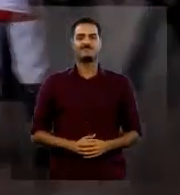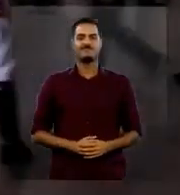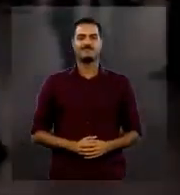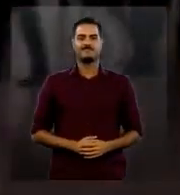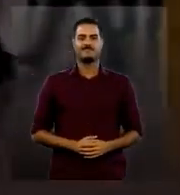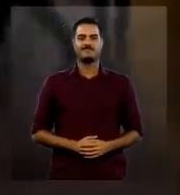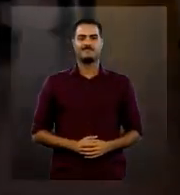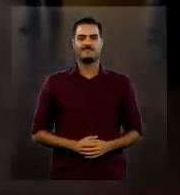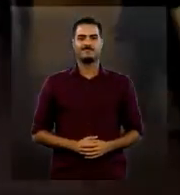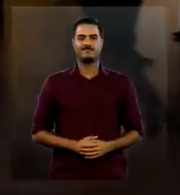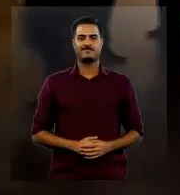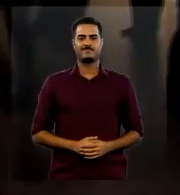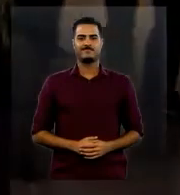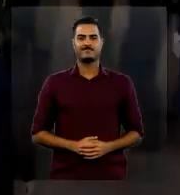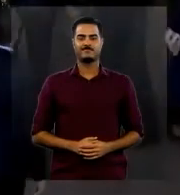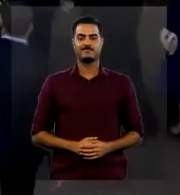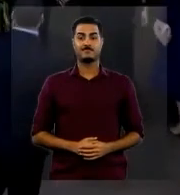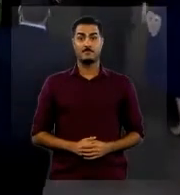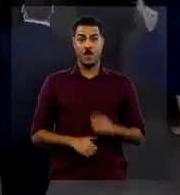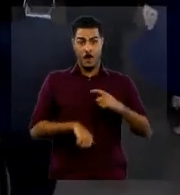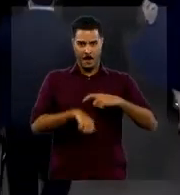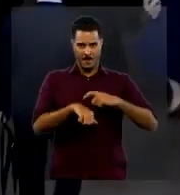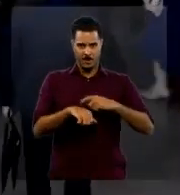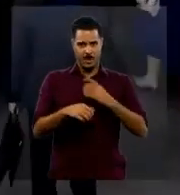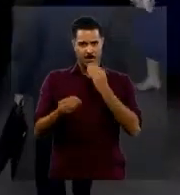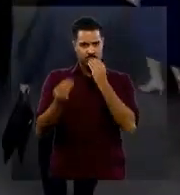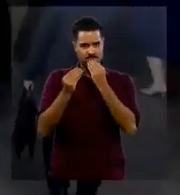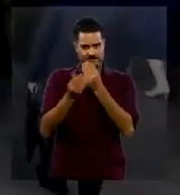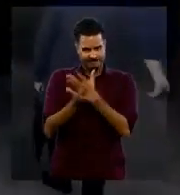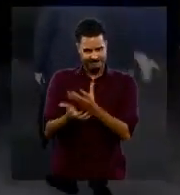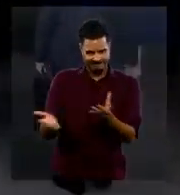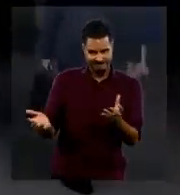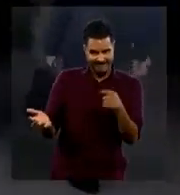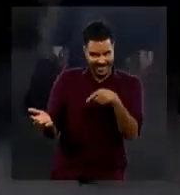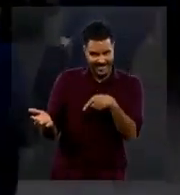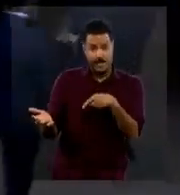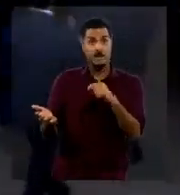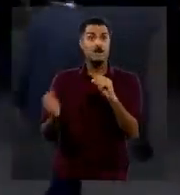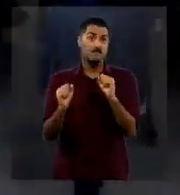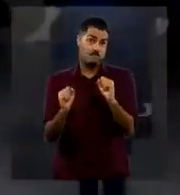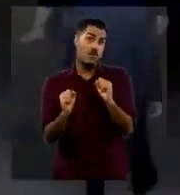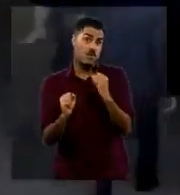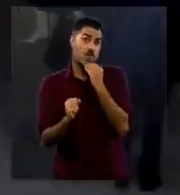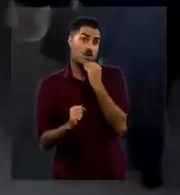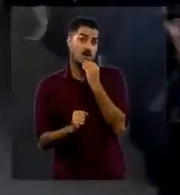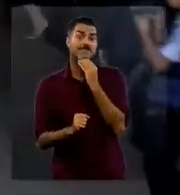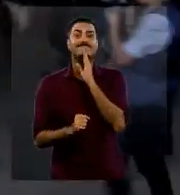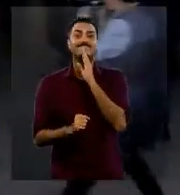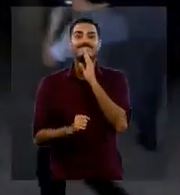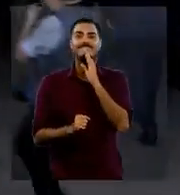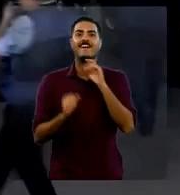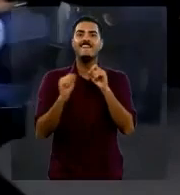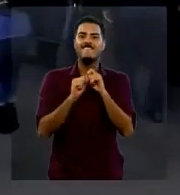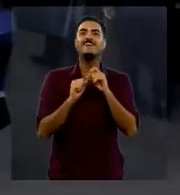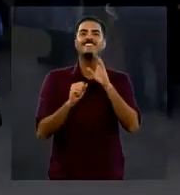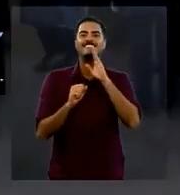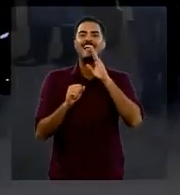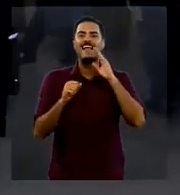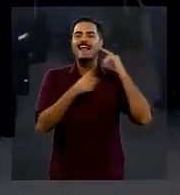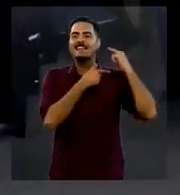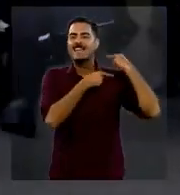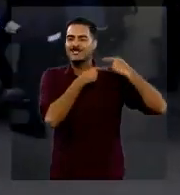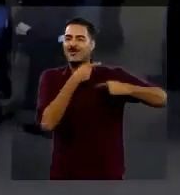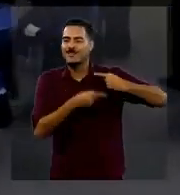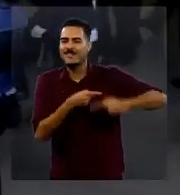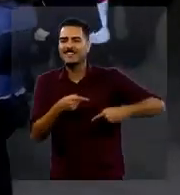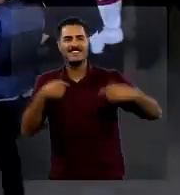E aí lá nessa recepção, né, pode ser que eles façam aquele tradicional brinde, né, Paulo?